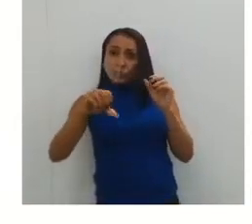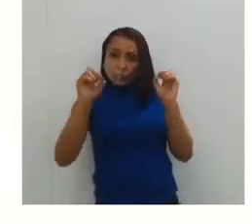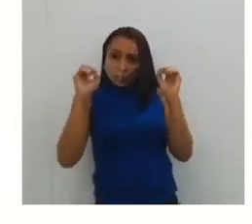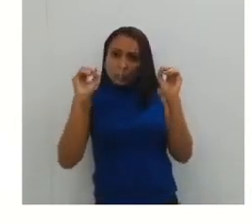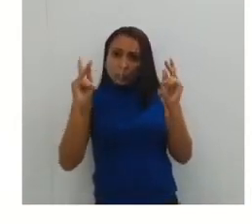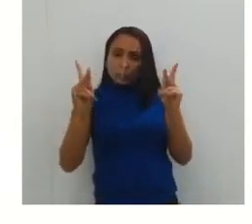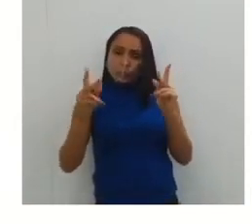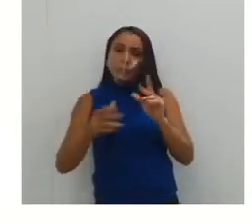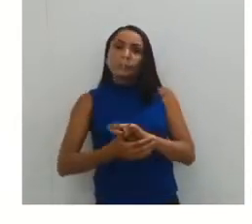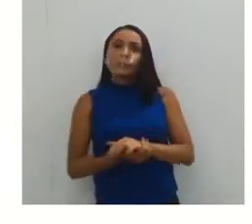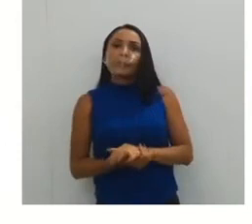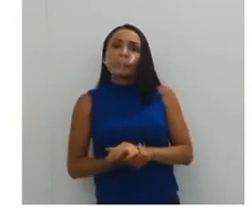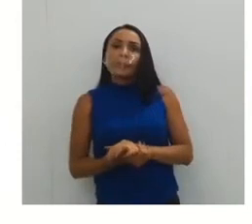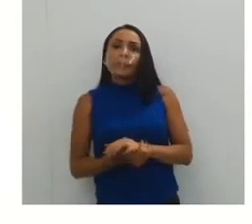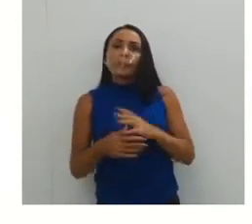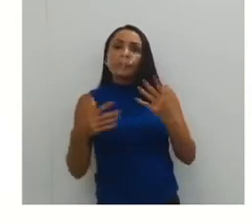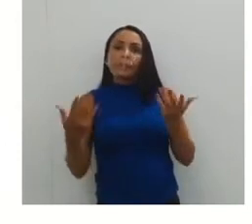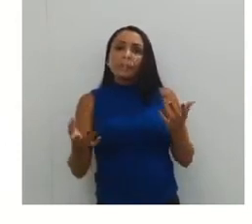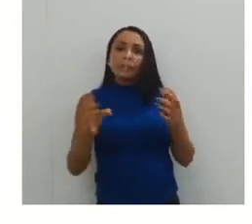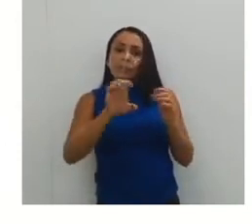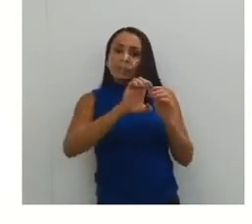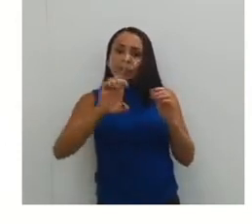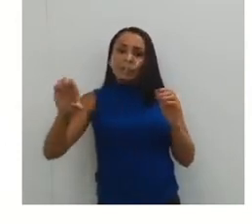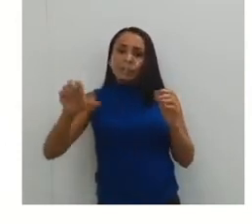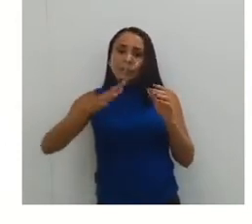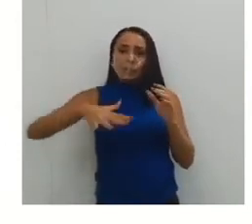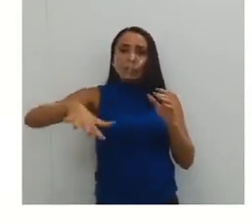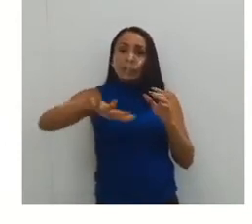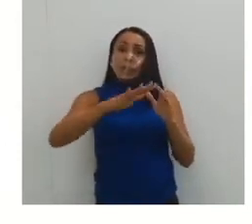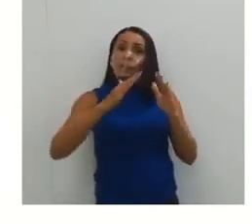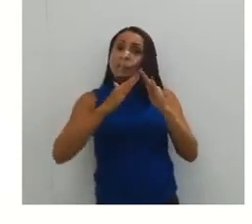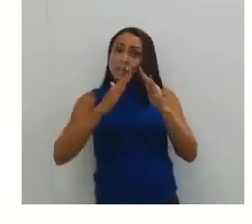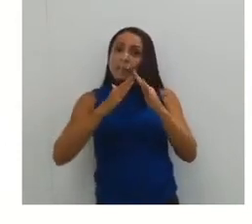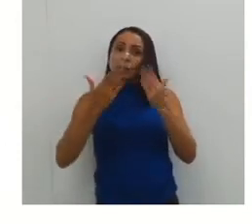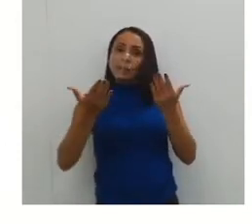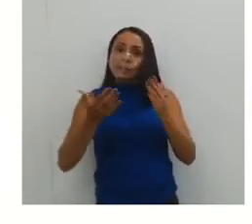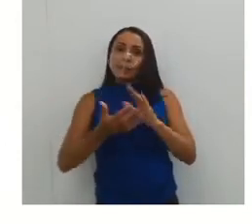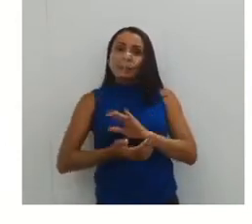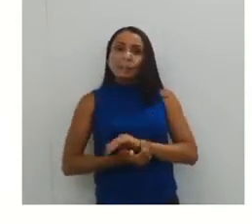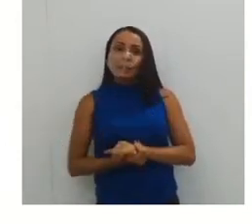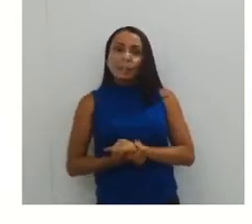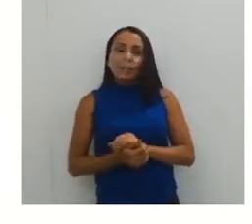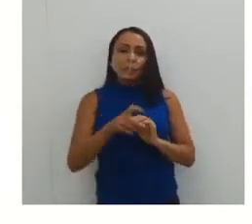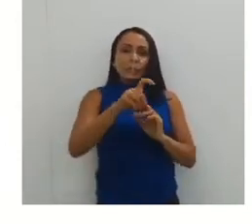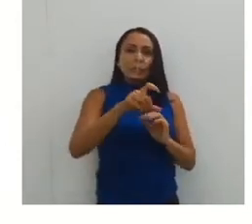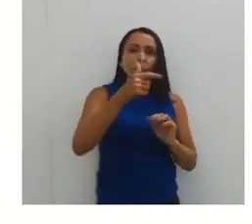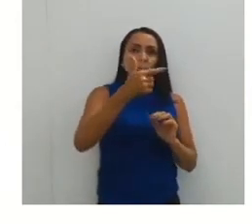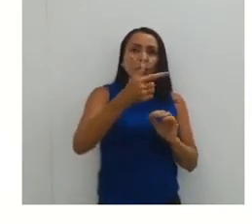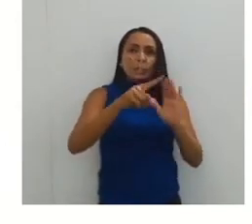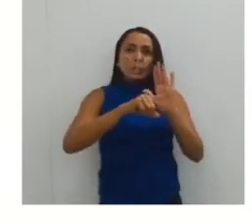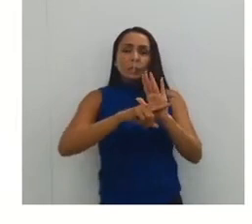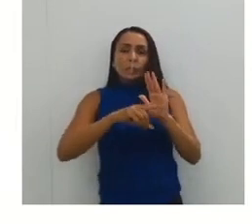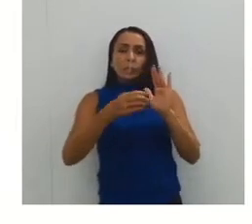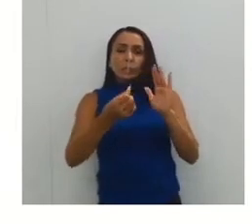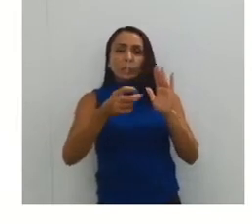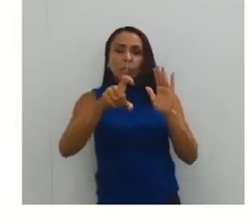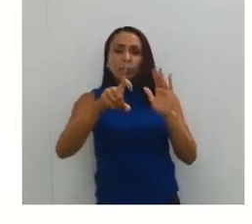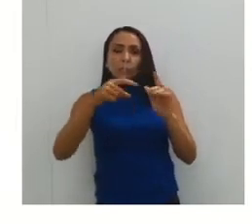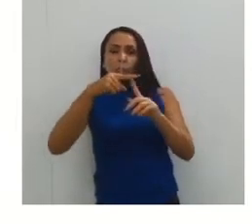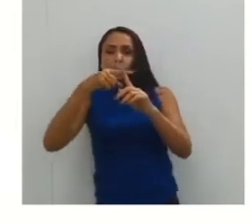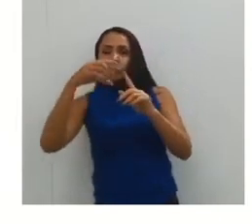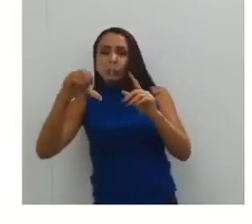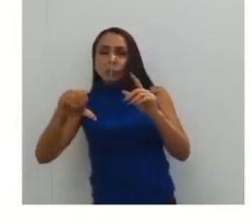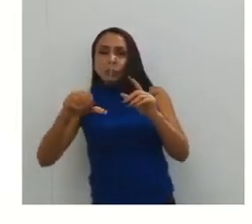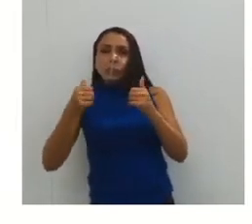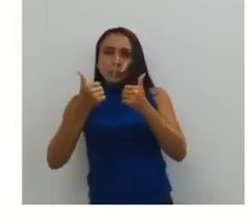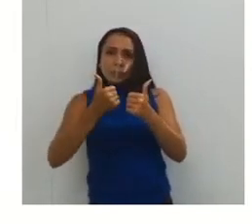Ok. Então, essa é a área da casa. X ao quadrado menos 6x mais 9. Beleza?